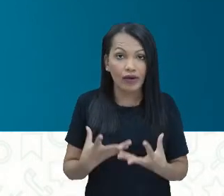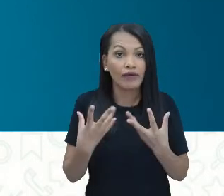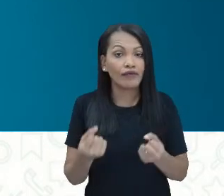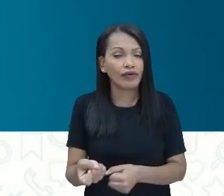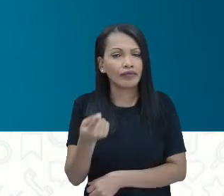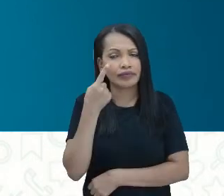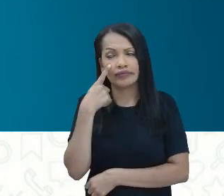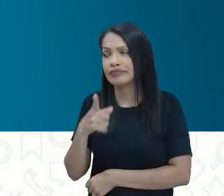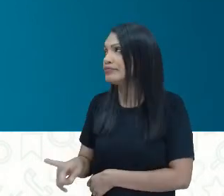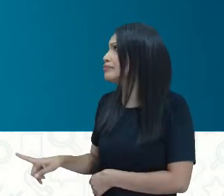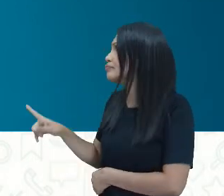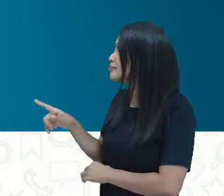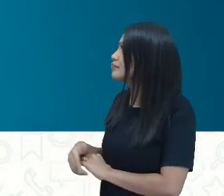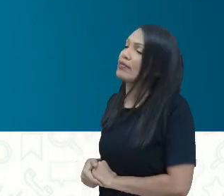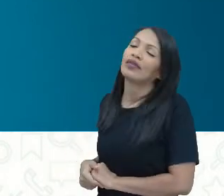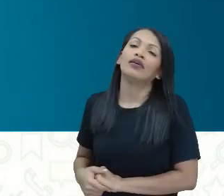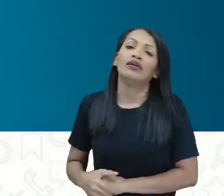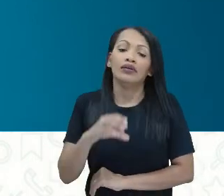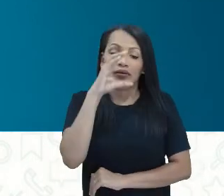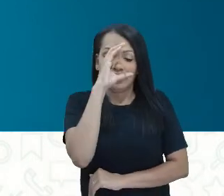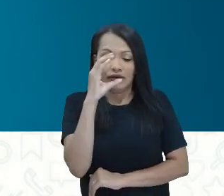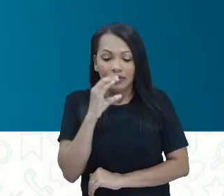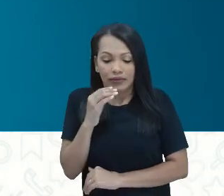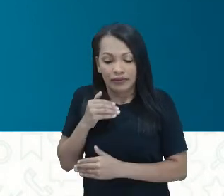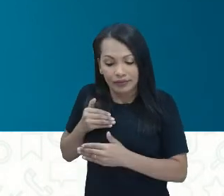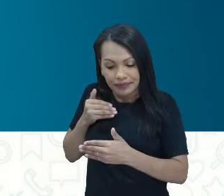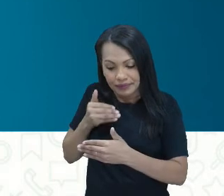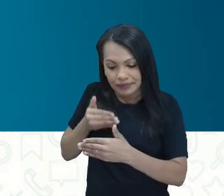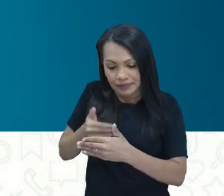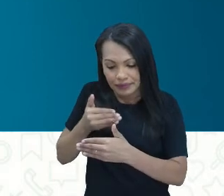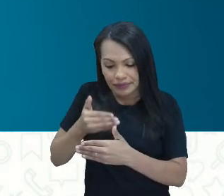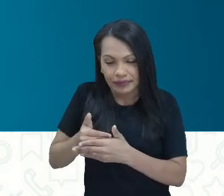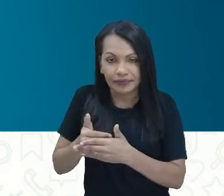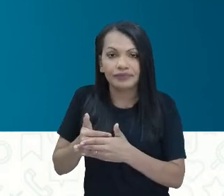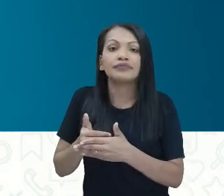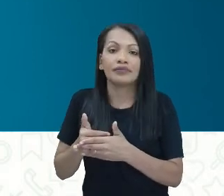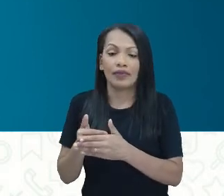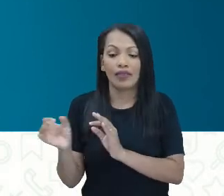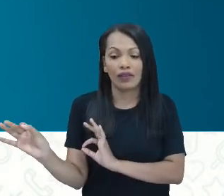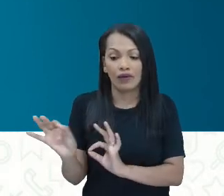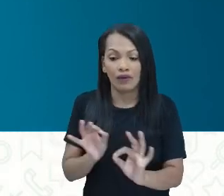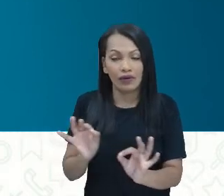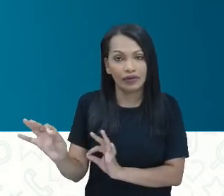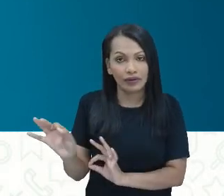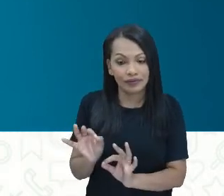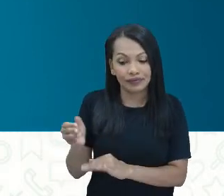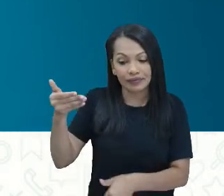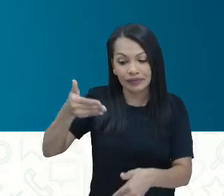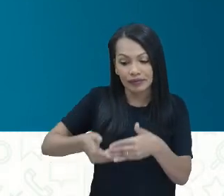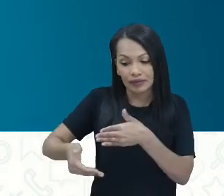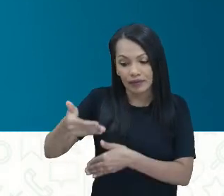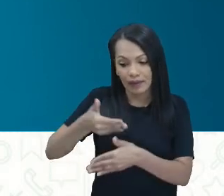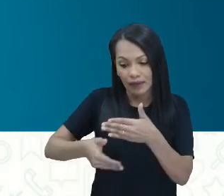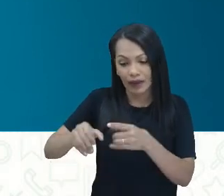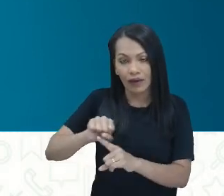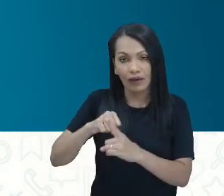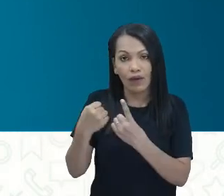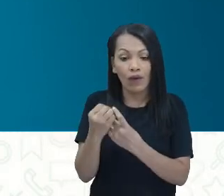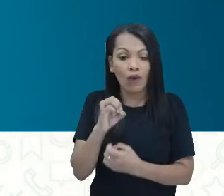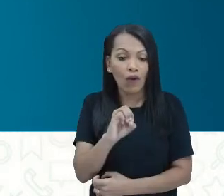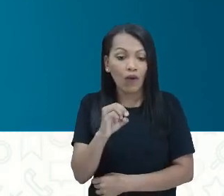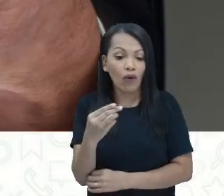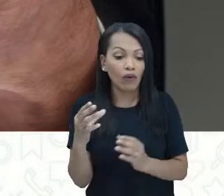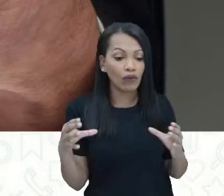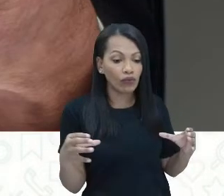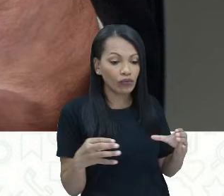A cidadania, né, é o processo de organização, participação e intervenção social de um indivíduo ou grupos sociais, o que a